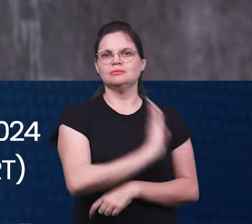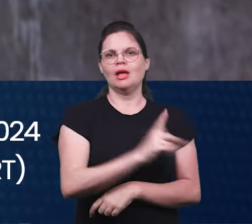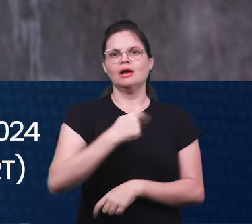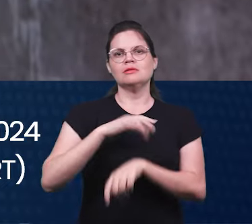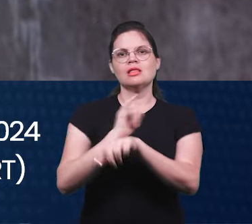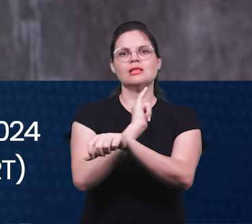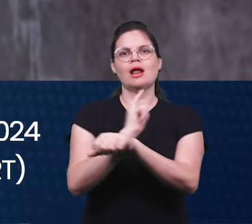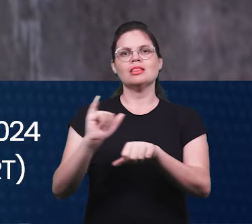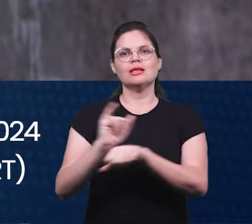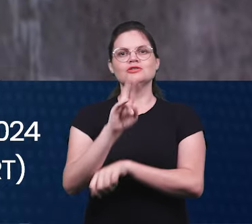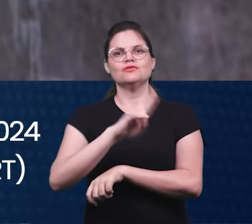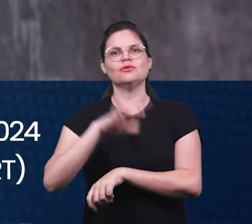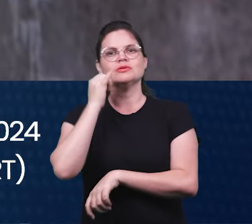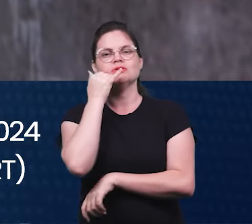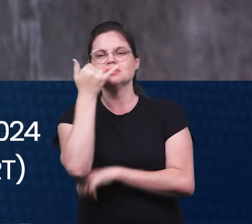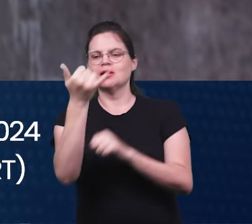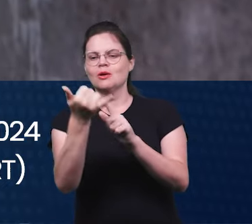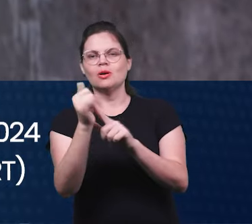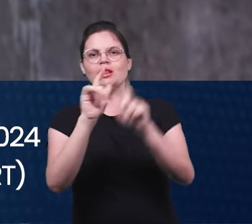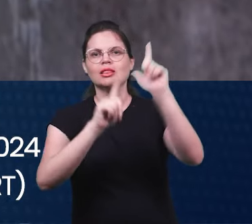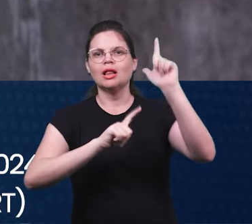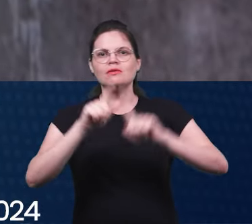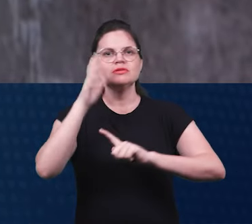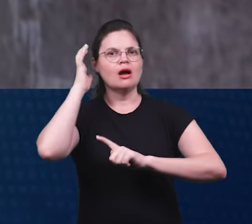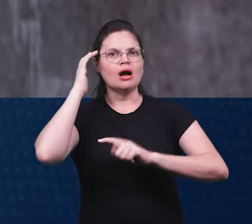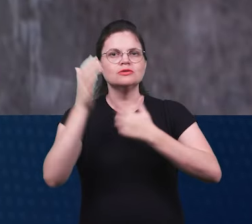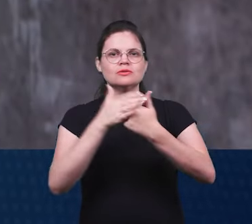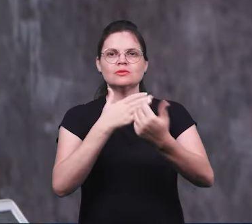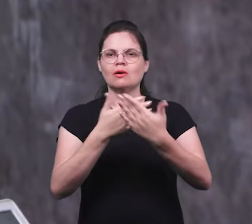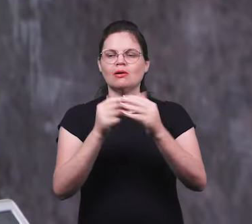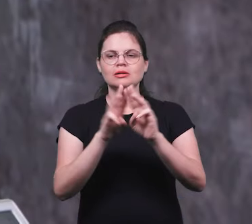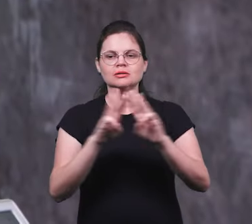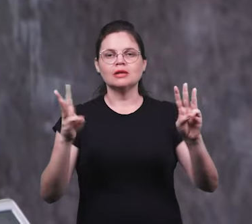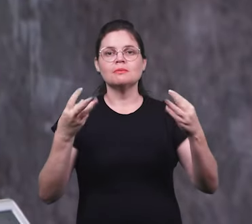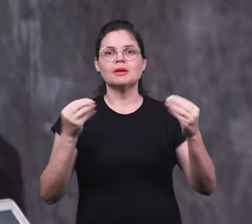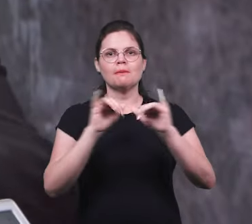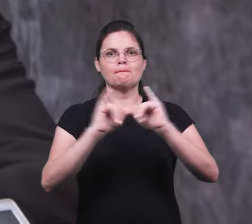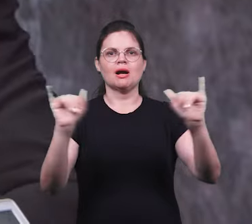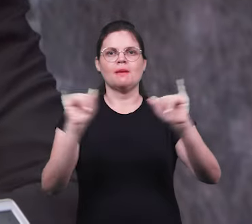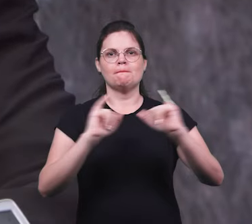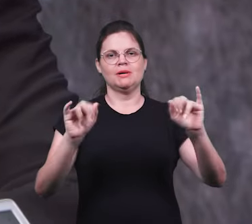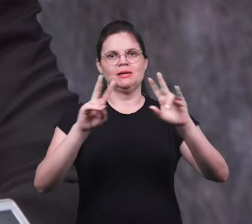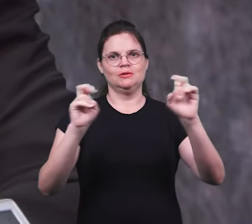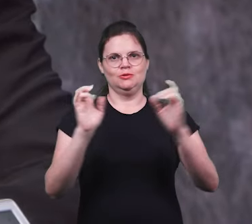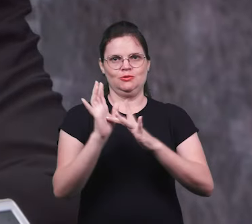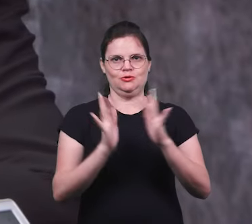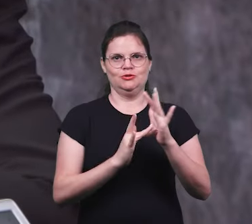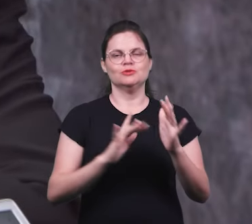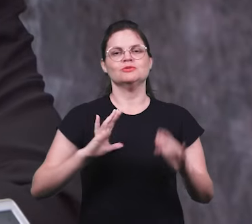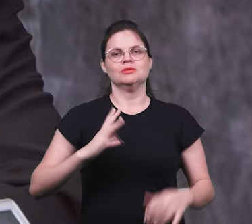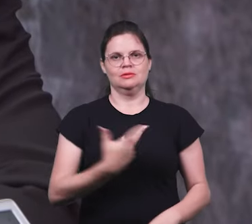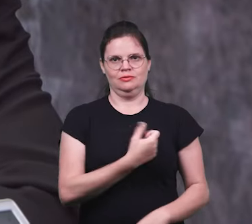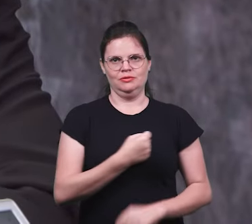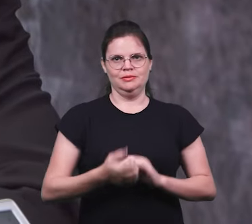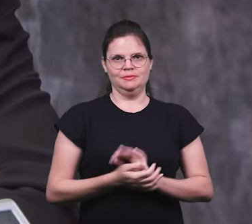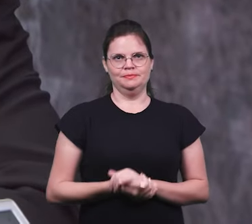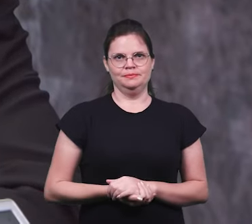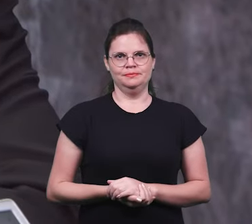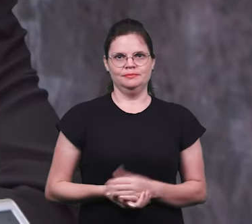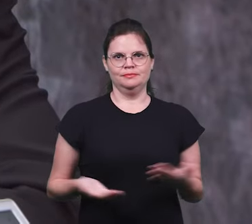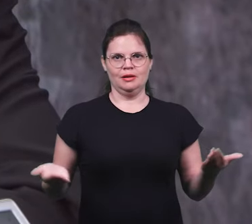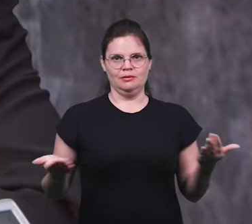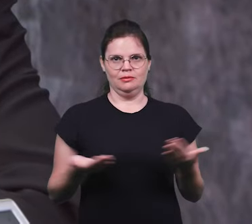precisamos usar esses meios para levar a palavra da salvação. Isso. Tá certo? Então, meus irmãos, nós